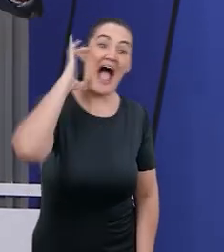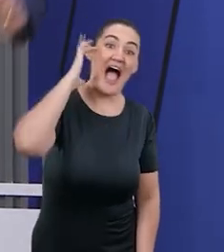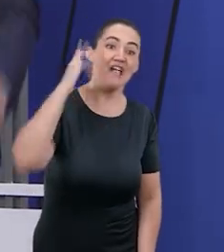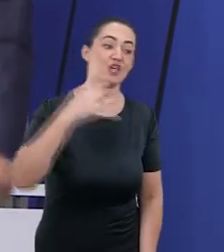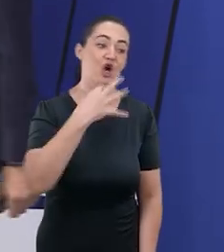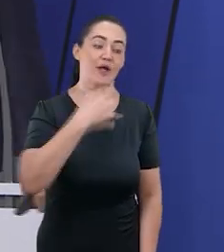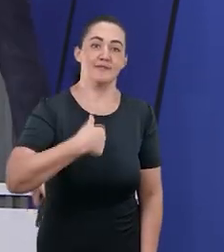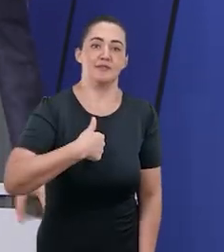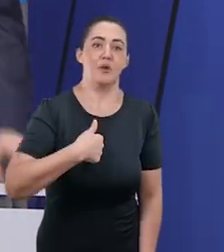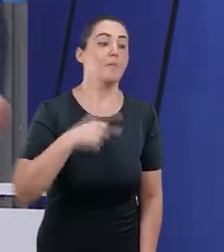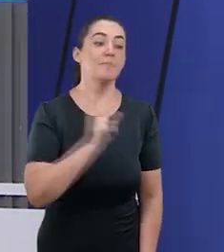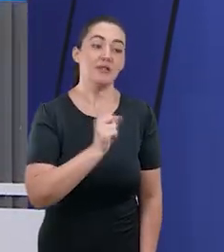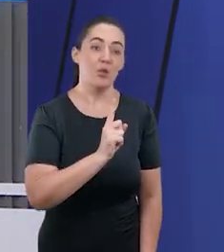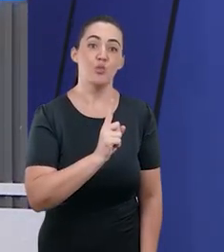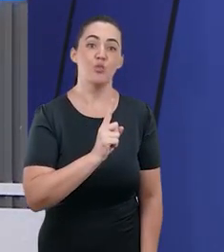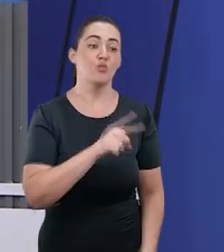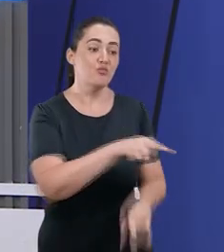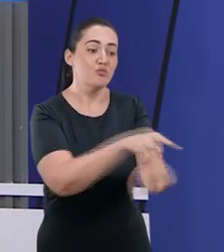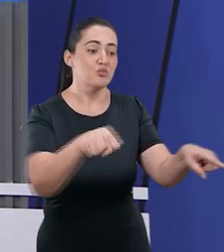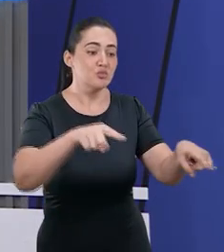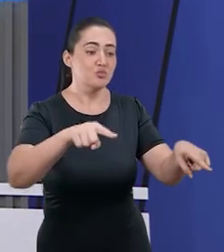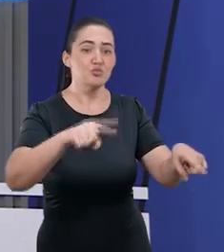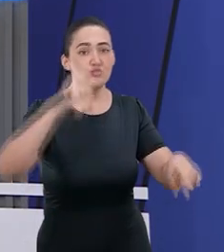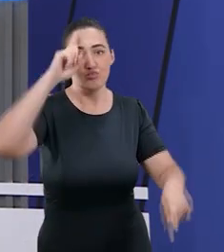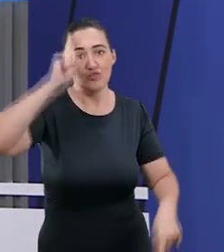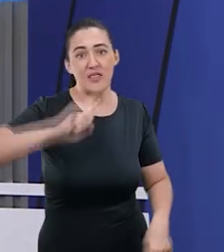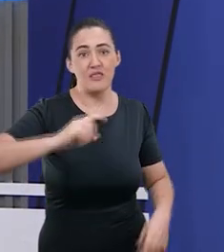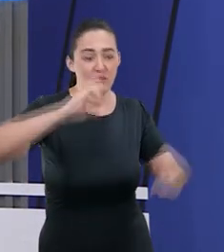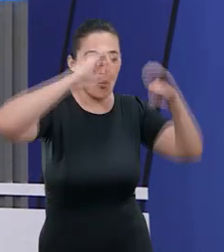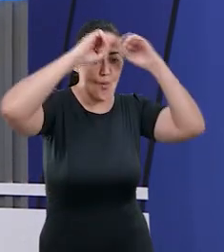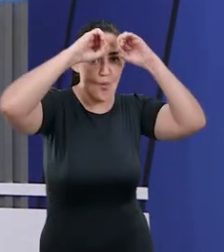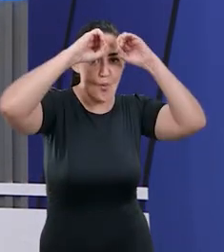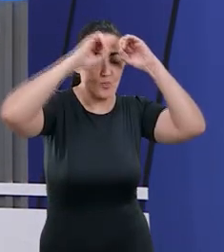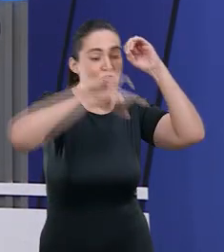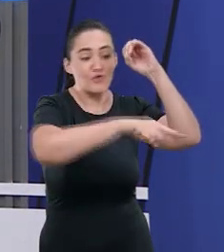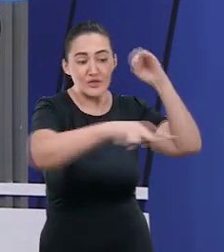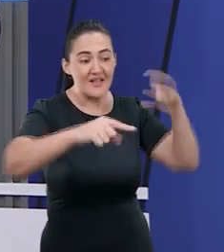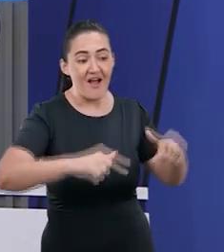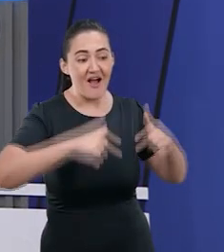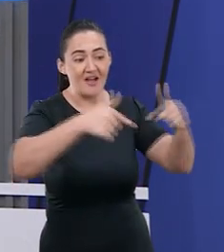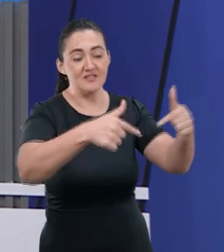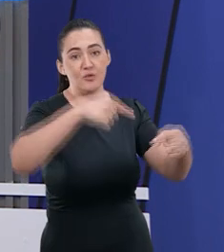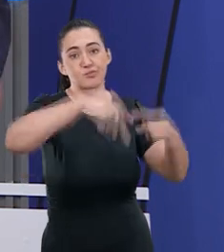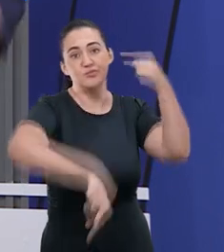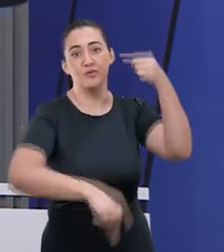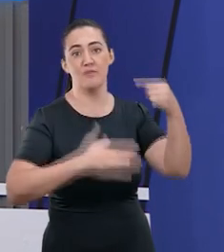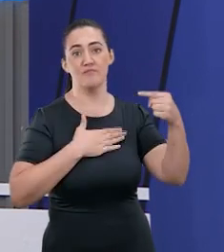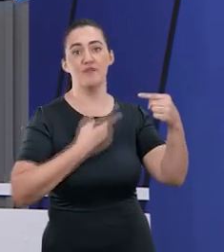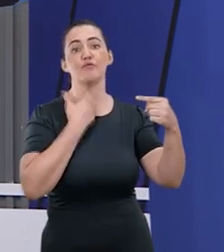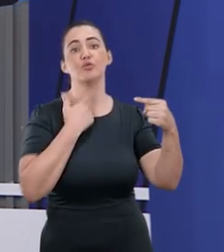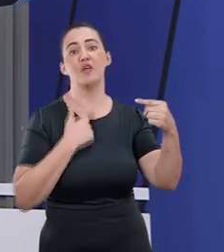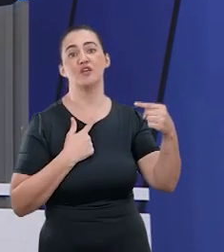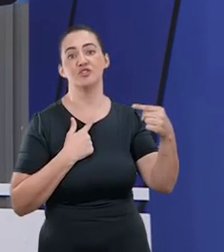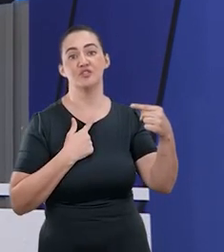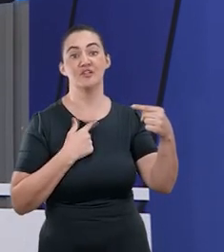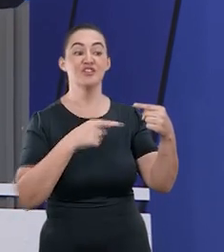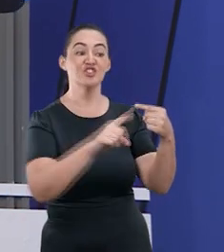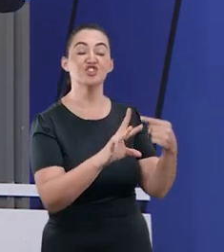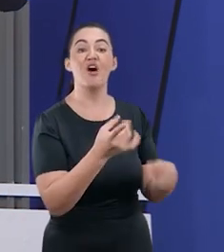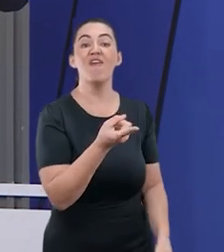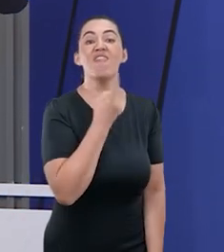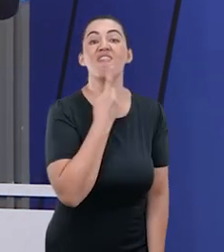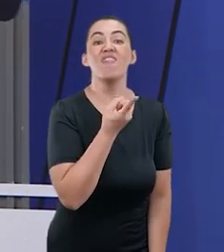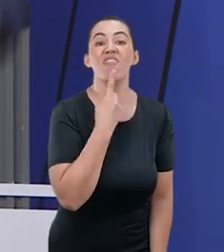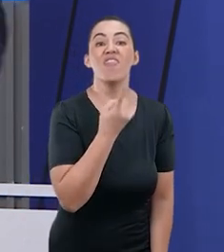não me conhecem. Eu nem sei quem são vocês, porque o que vocês fizeram não era em meu nome. Vocês falavam no meu nome, mas